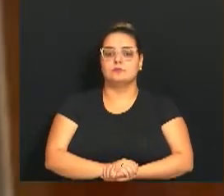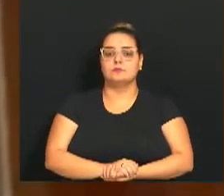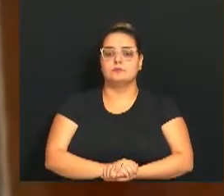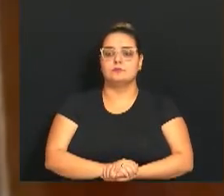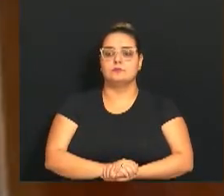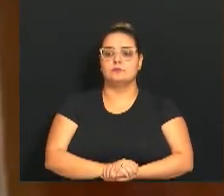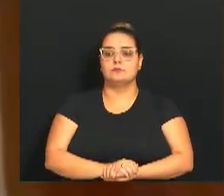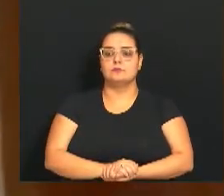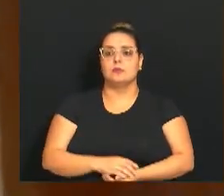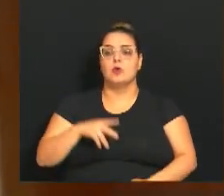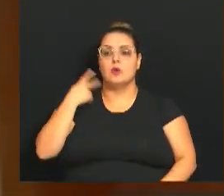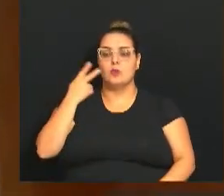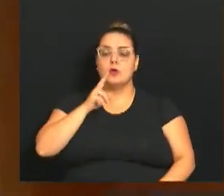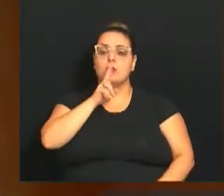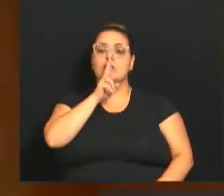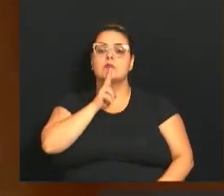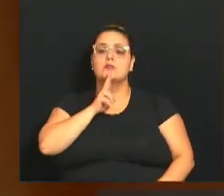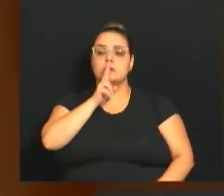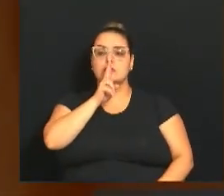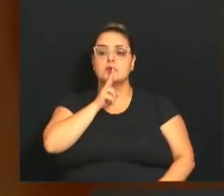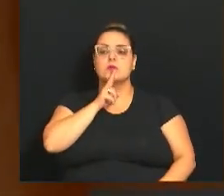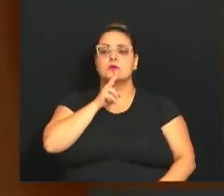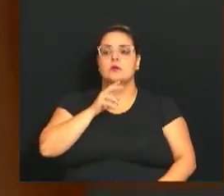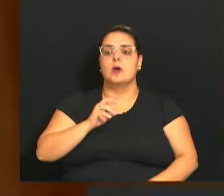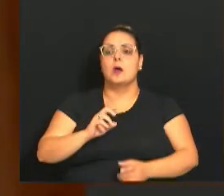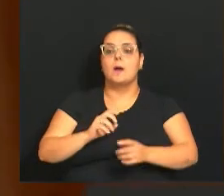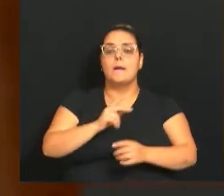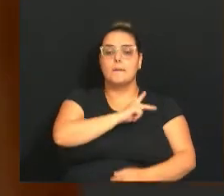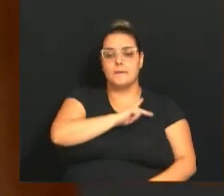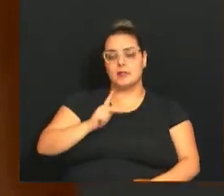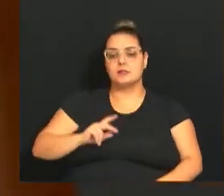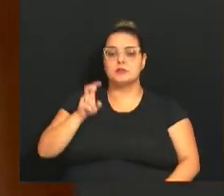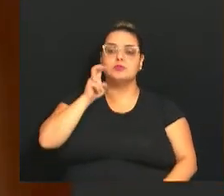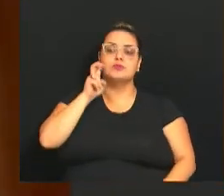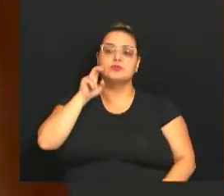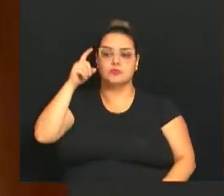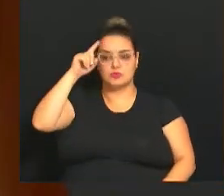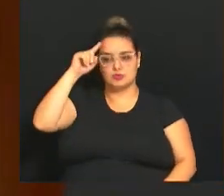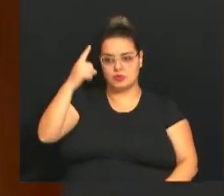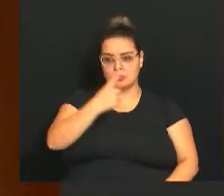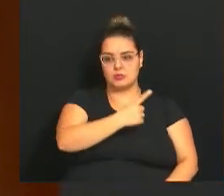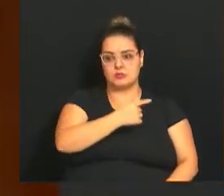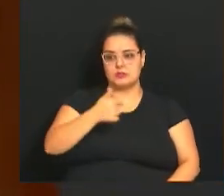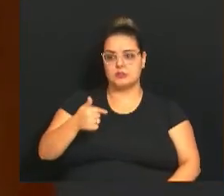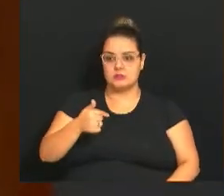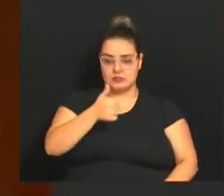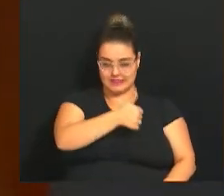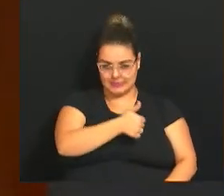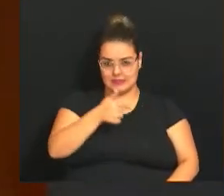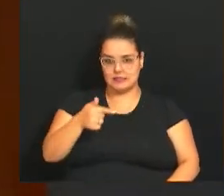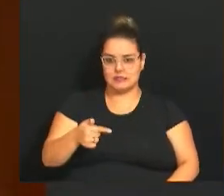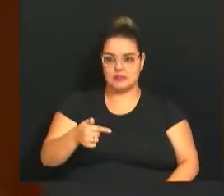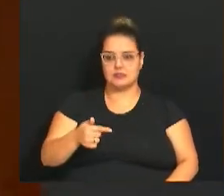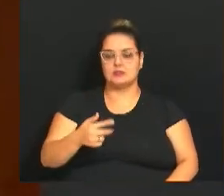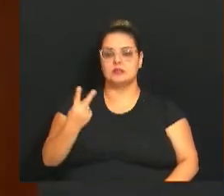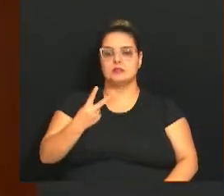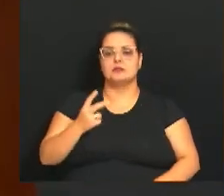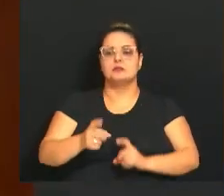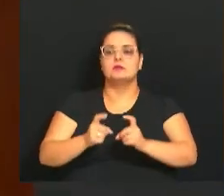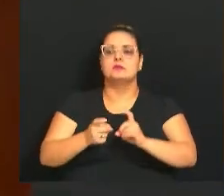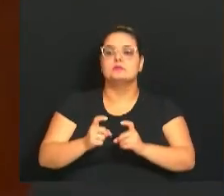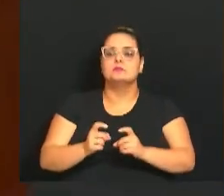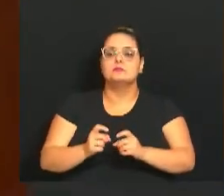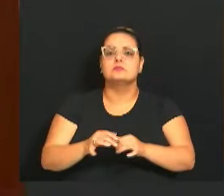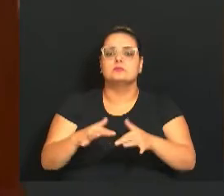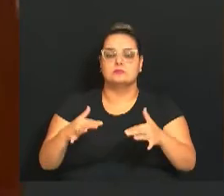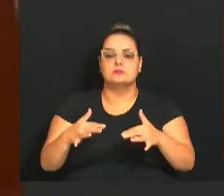O vereador Nelson Osseri presidiu na quinta-feira, dia 17, a segunda reunião ordinária da Comissão Permanente